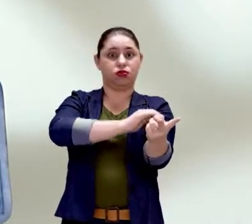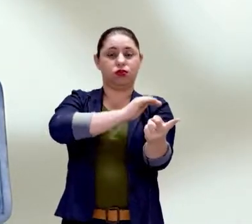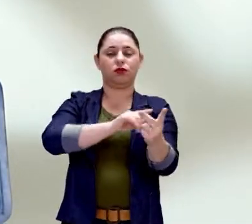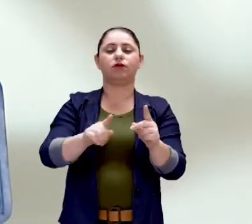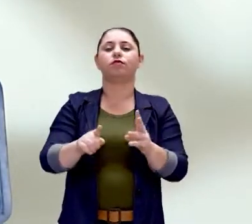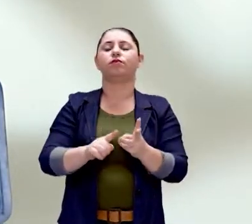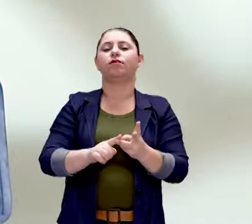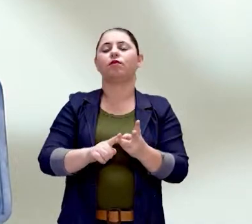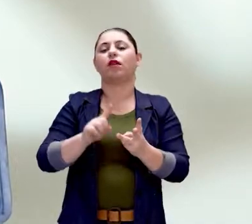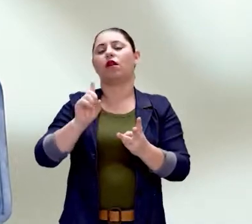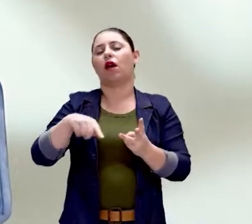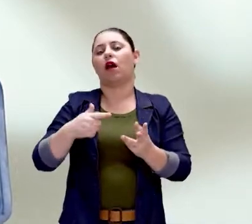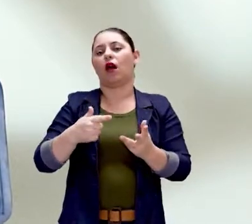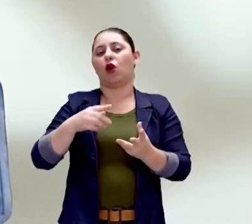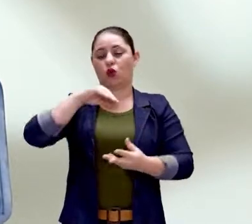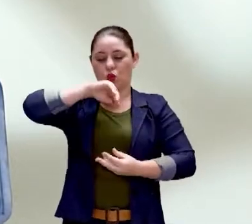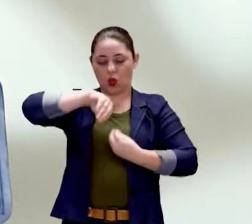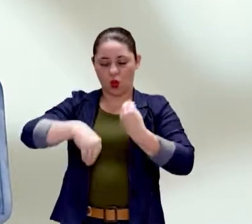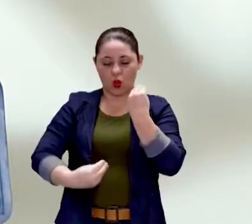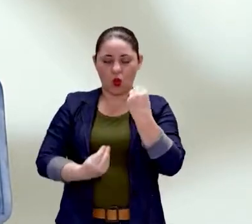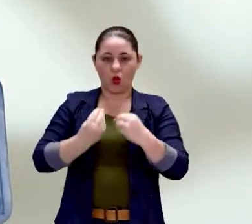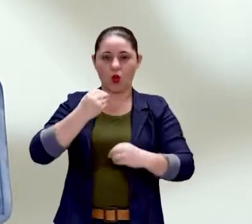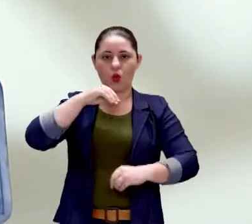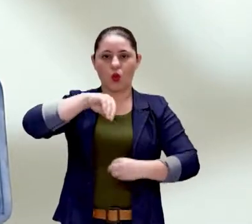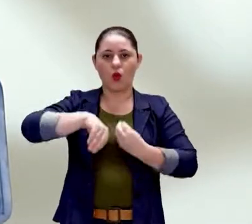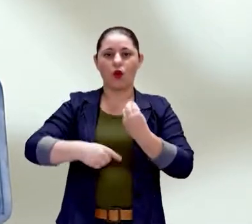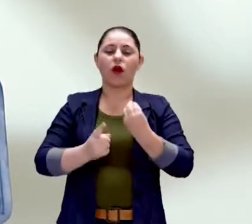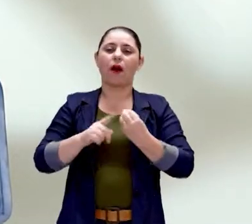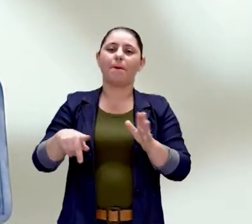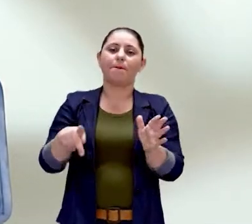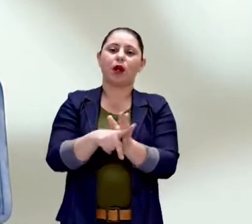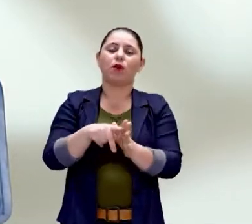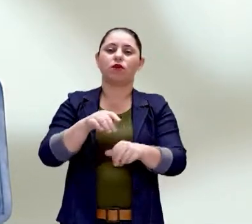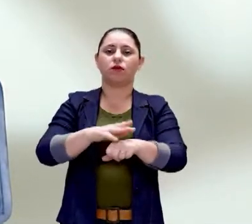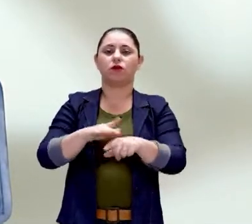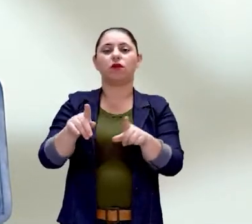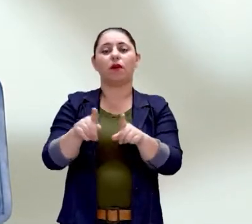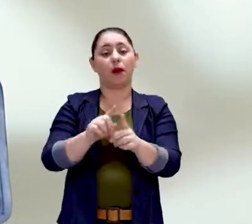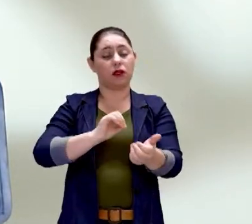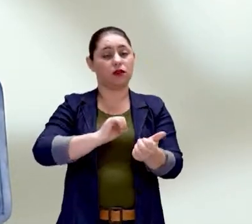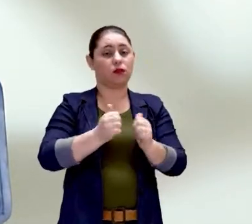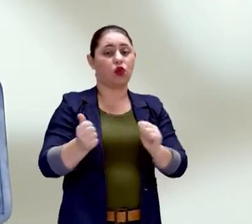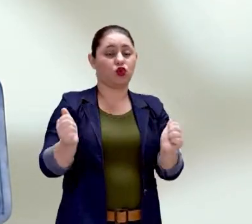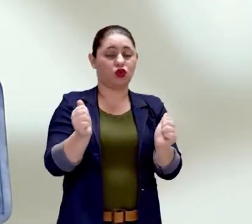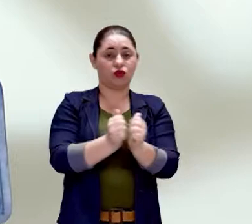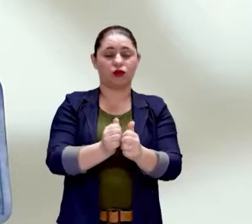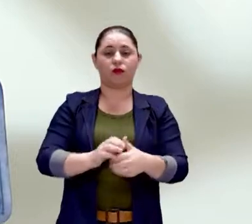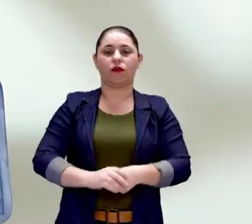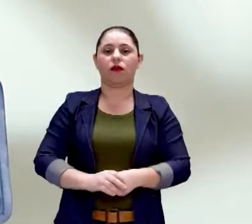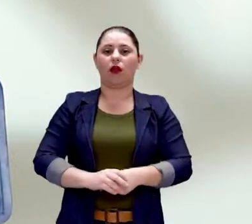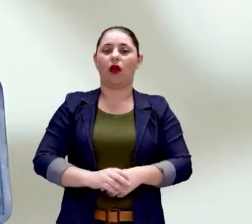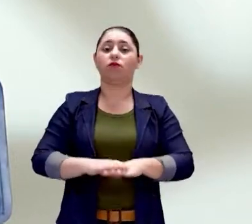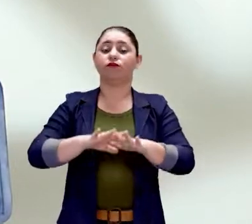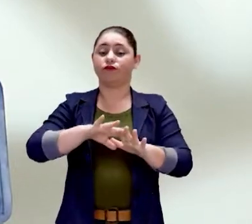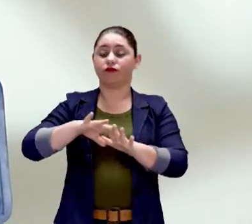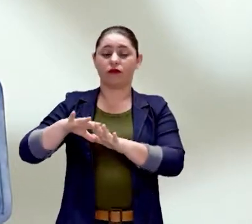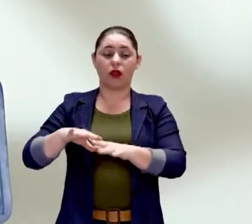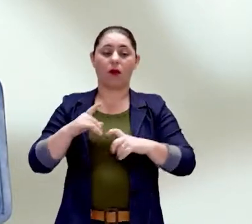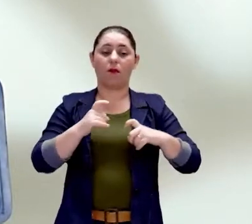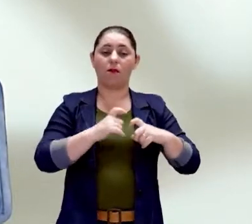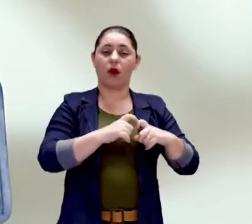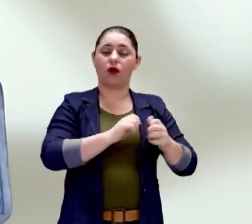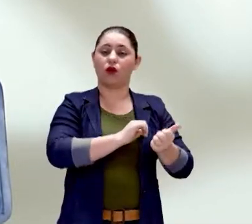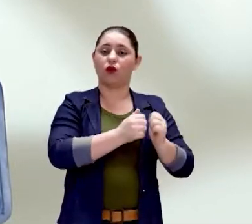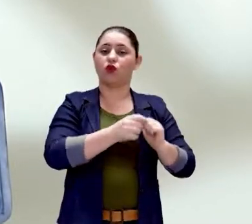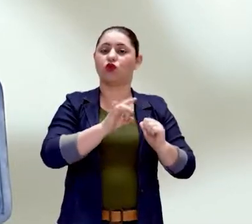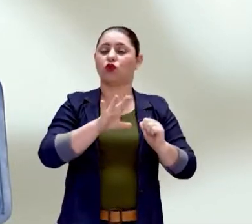bom? Então, o nutrólogo age tanto na parte de patologias como na parte esportiva. Já o médico do esporte,